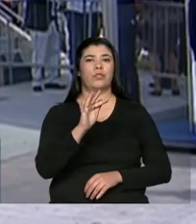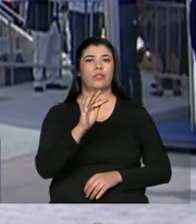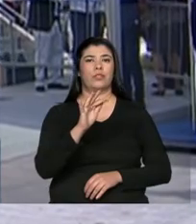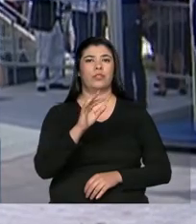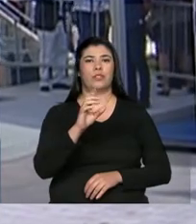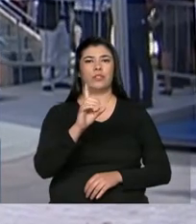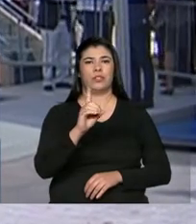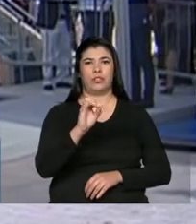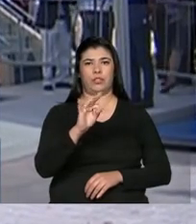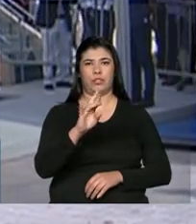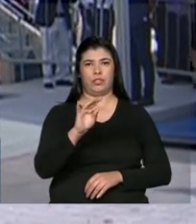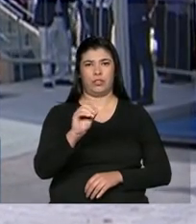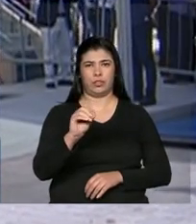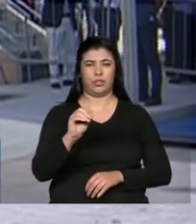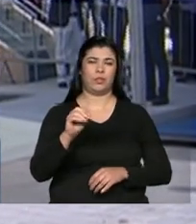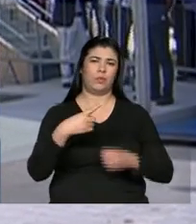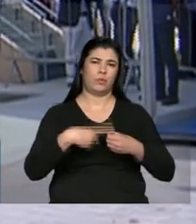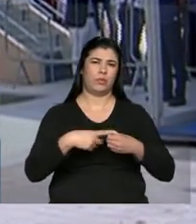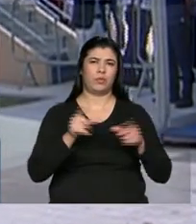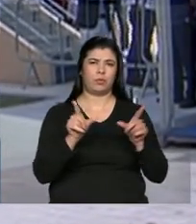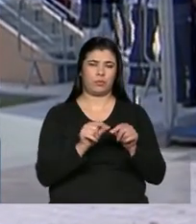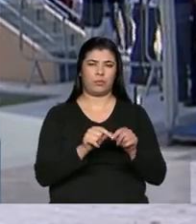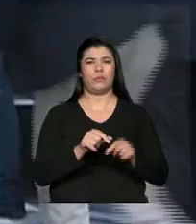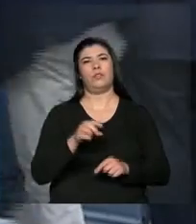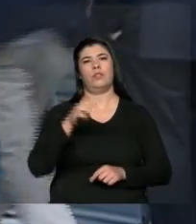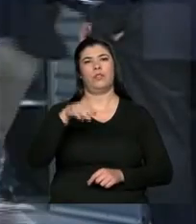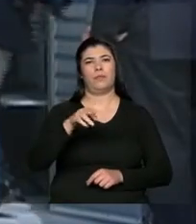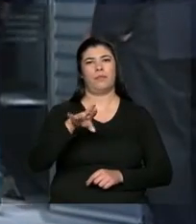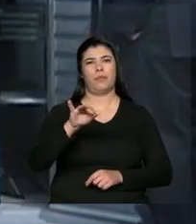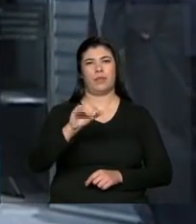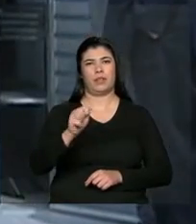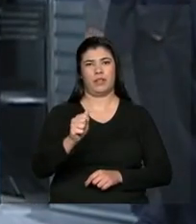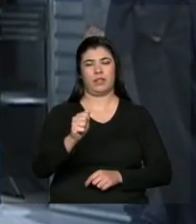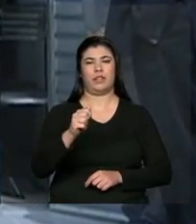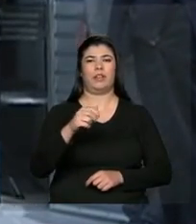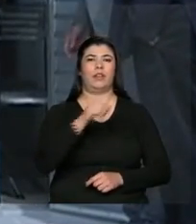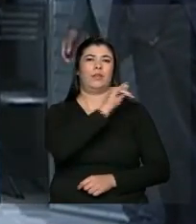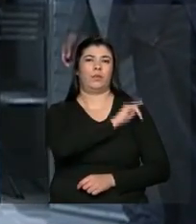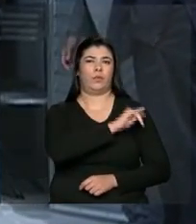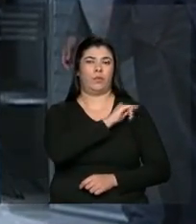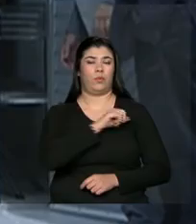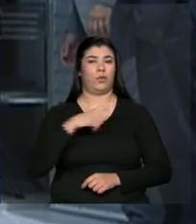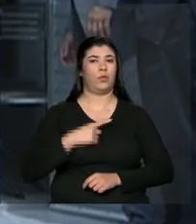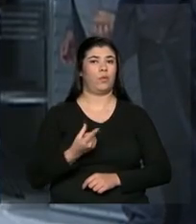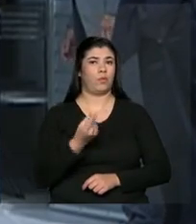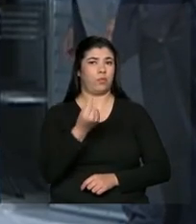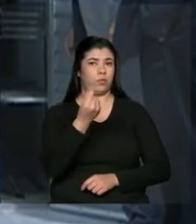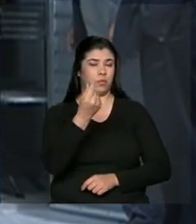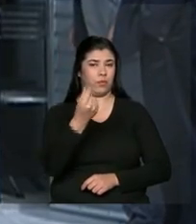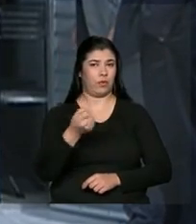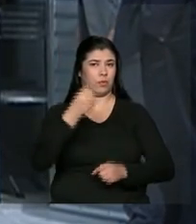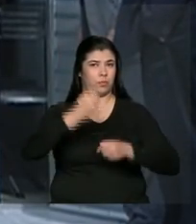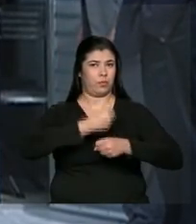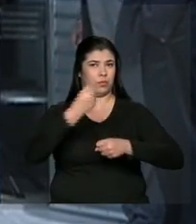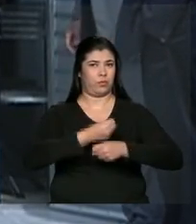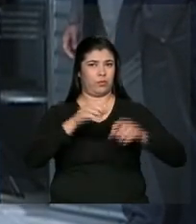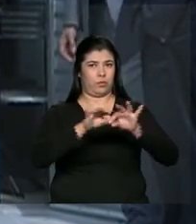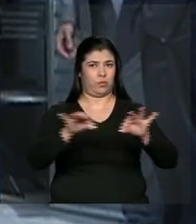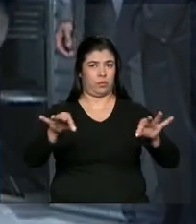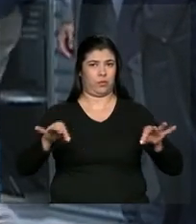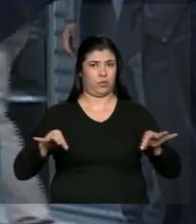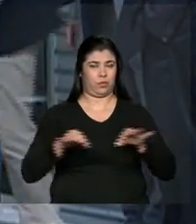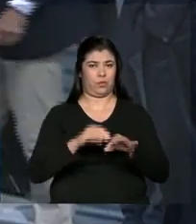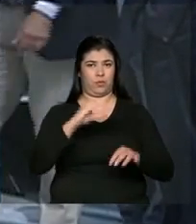itaipuaçu em maricá no rio de janeiro o investimento para a construção dos condomínios